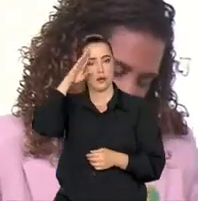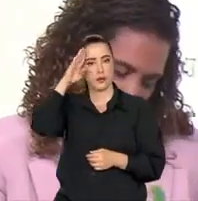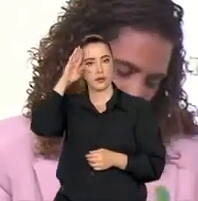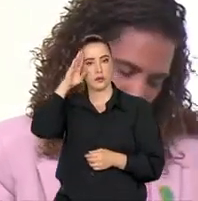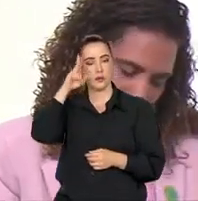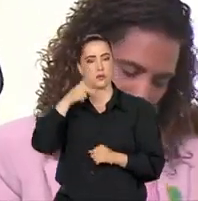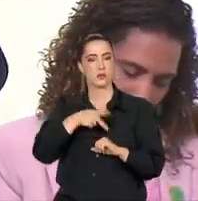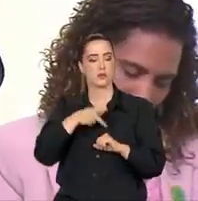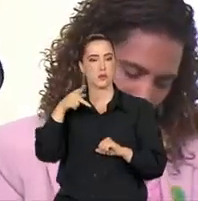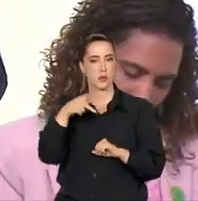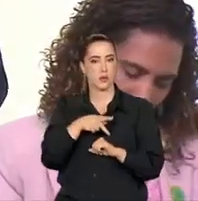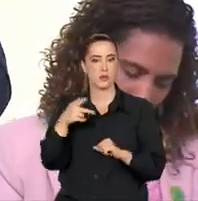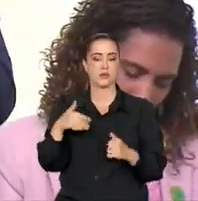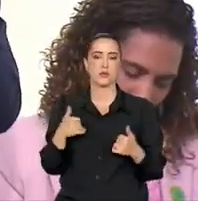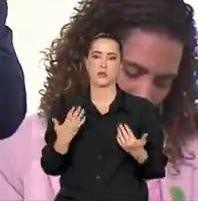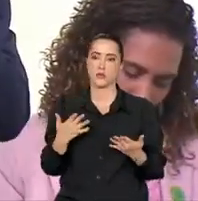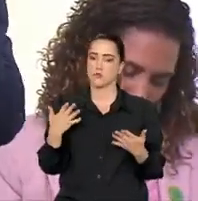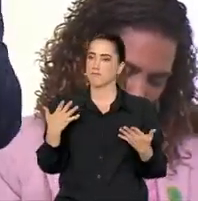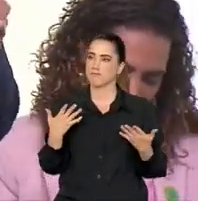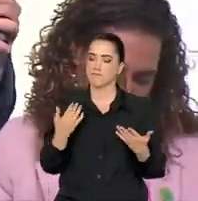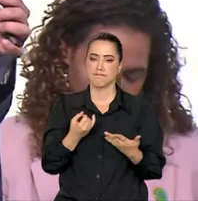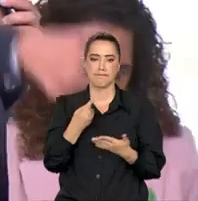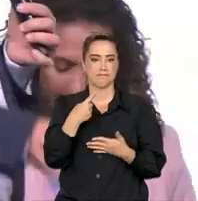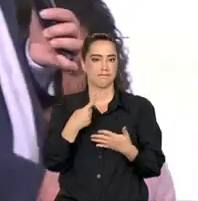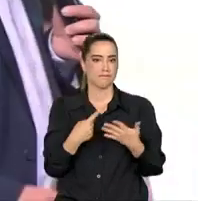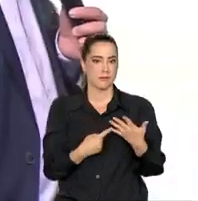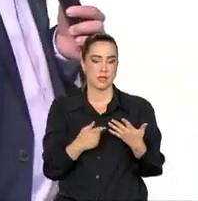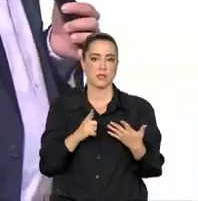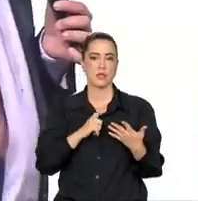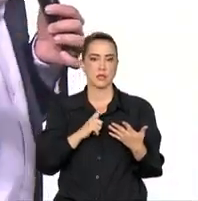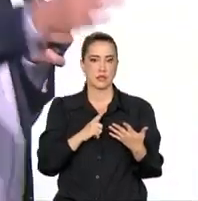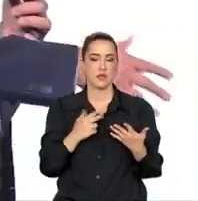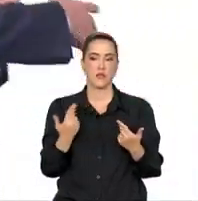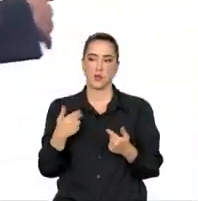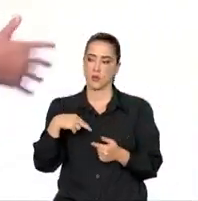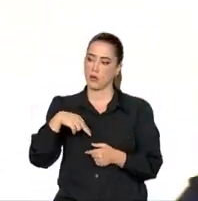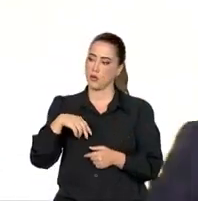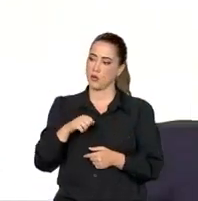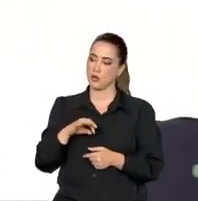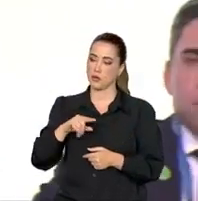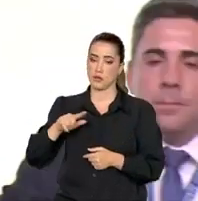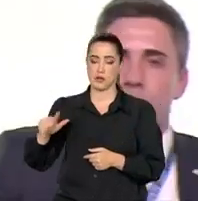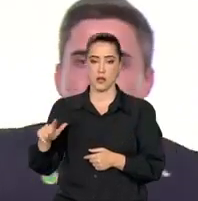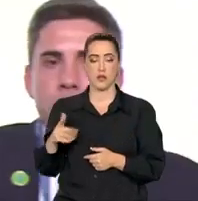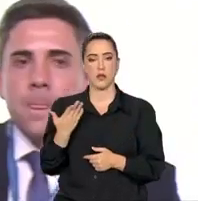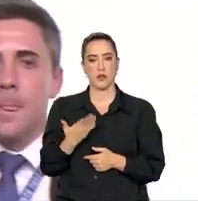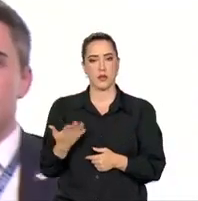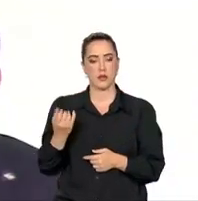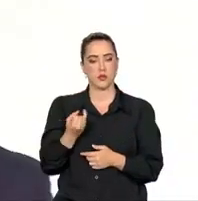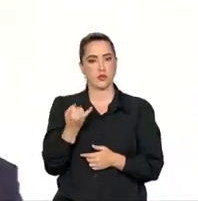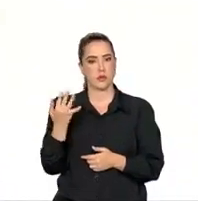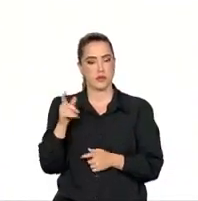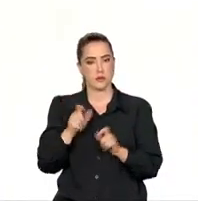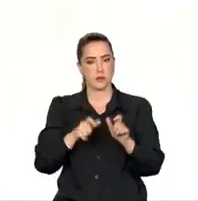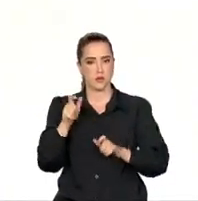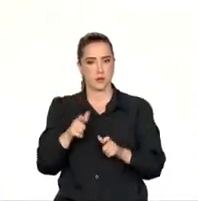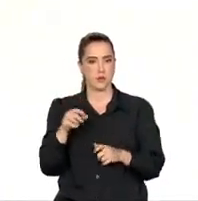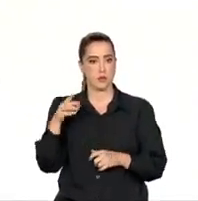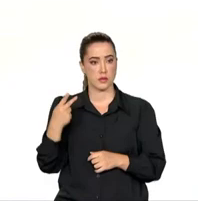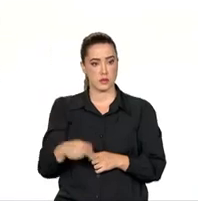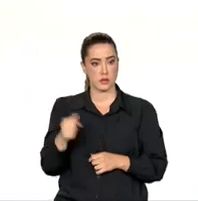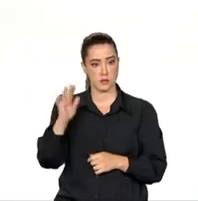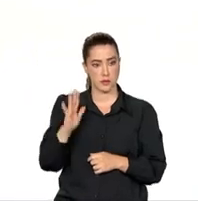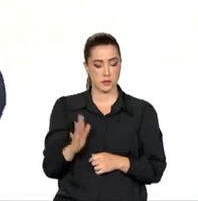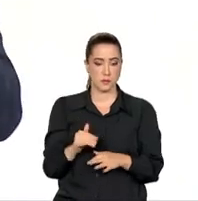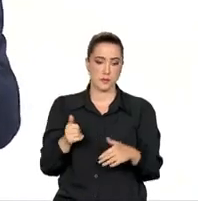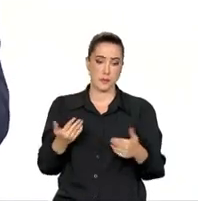de pós-graduação, enfim, como aconteceu com Natanael, com Heráclito, assim, milhões no Brasil. E